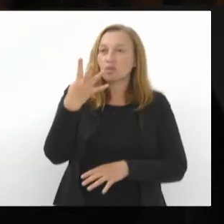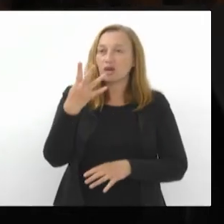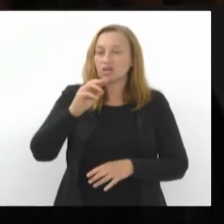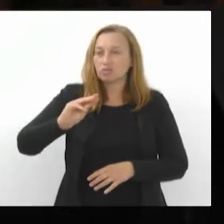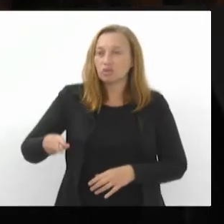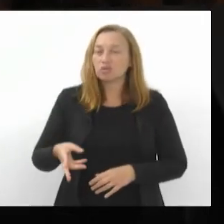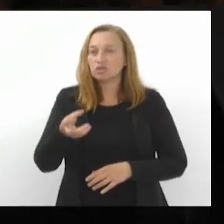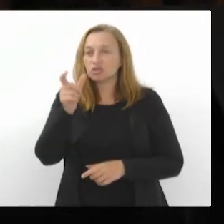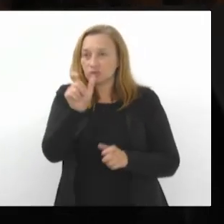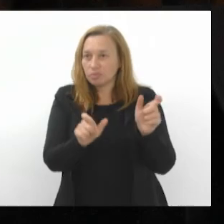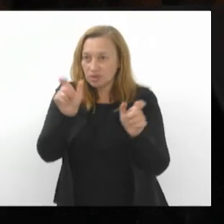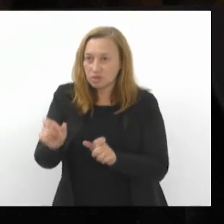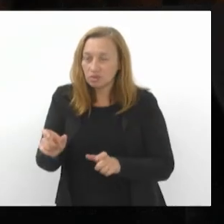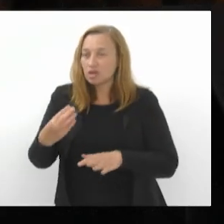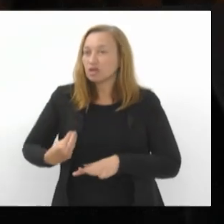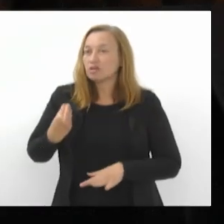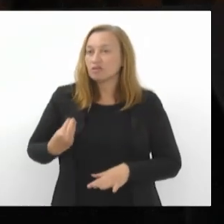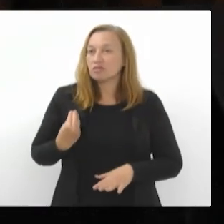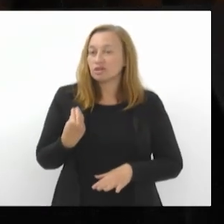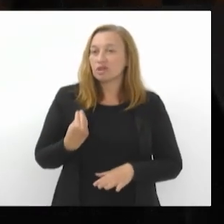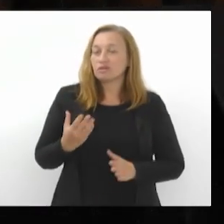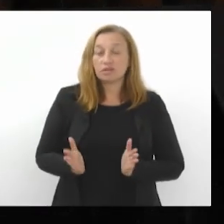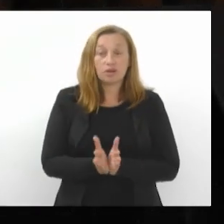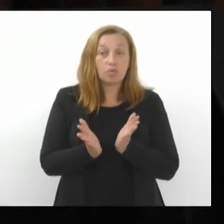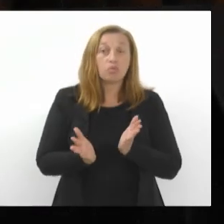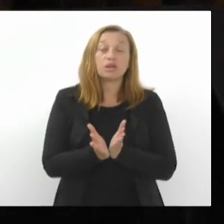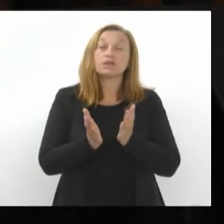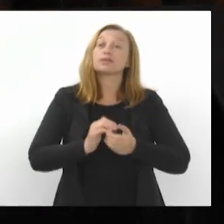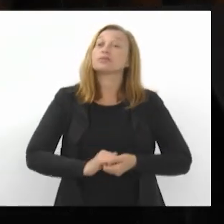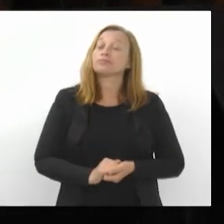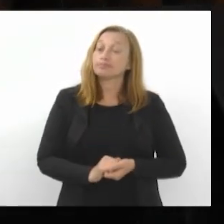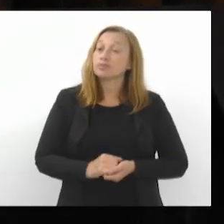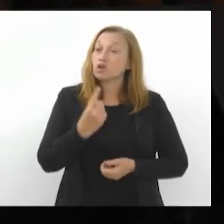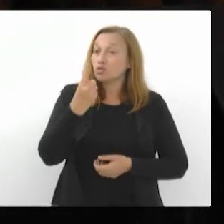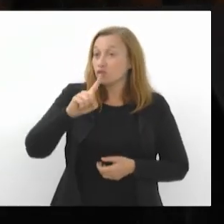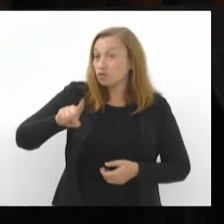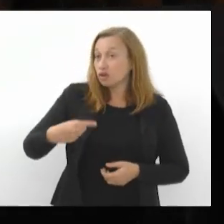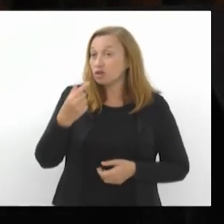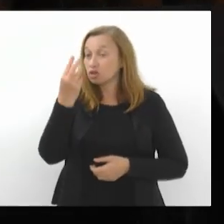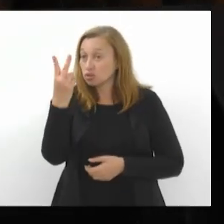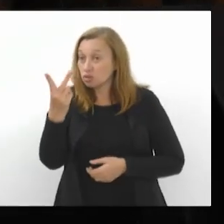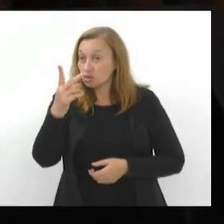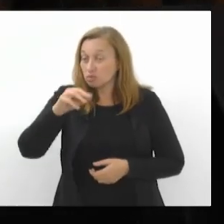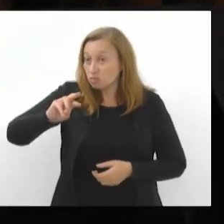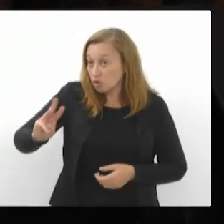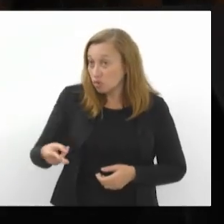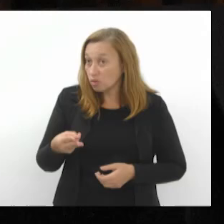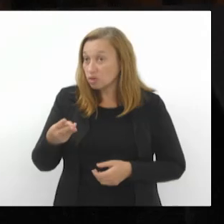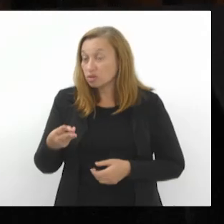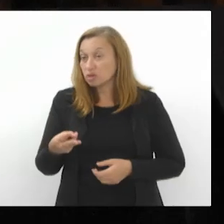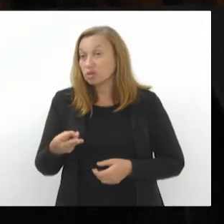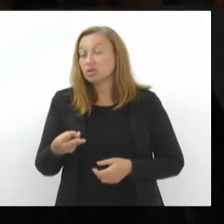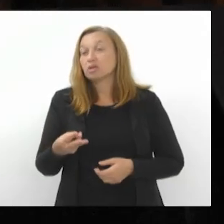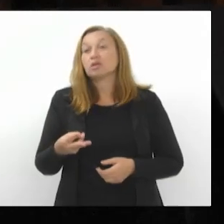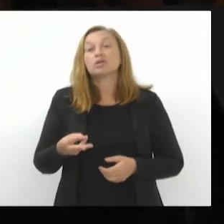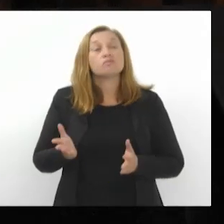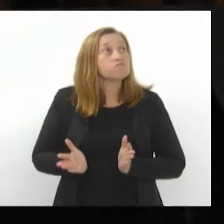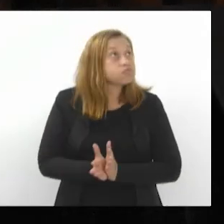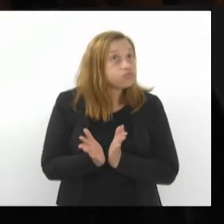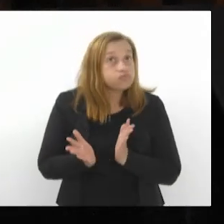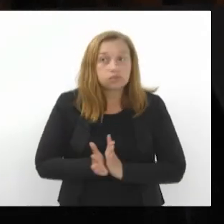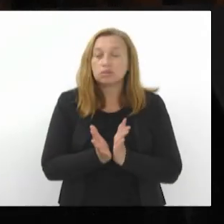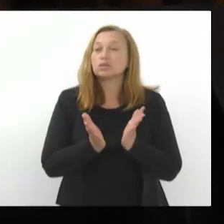de pessoas vivem abaixo da linha da pobreza, sendo 1,2 milhões em situação de extrema